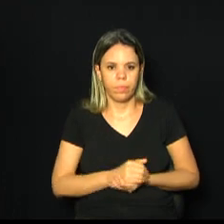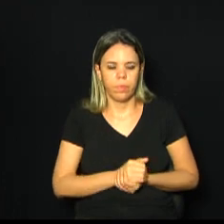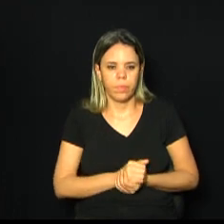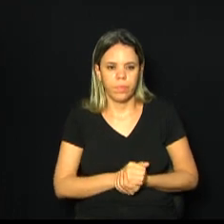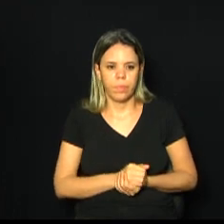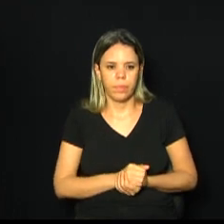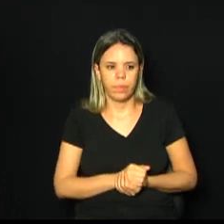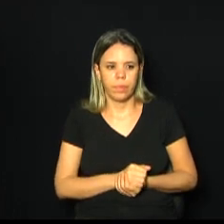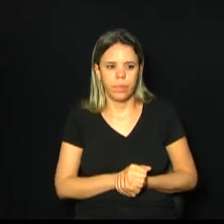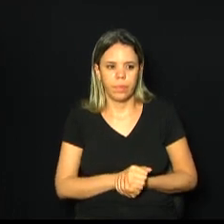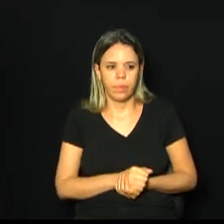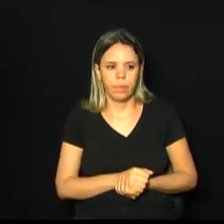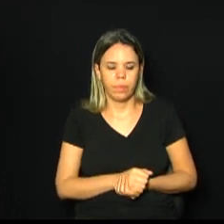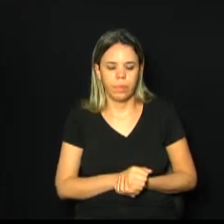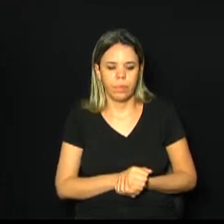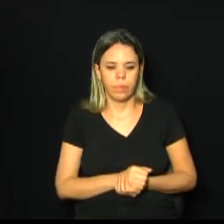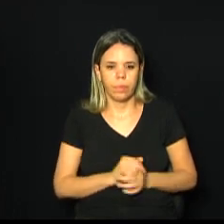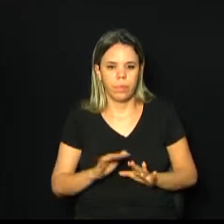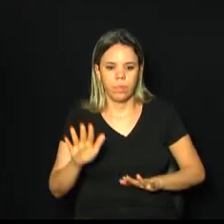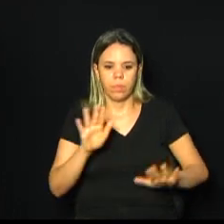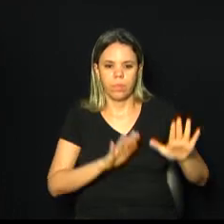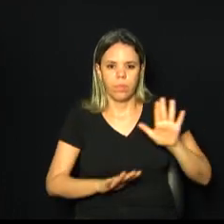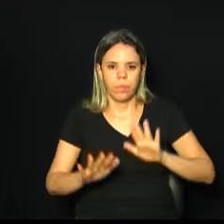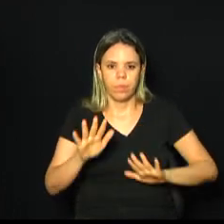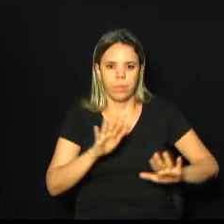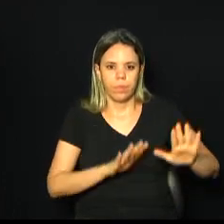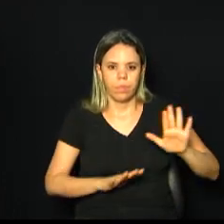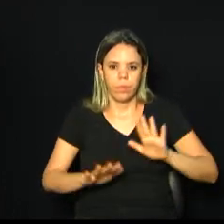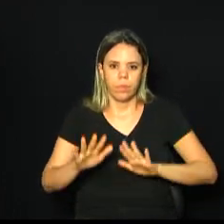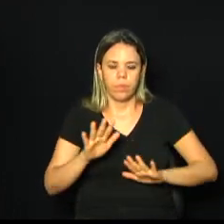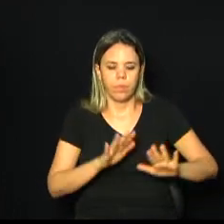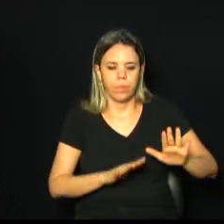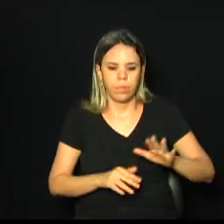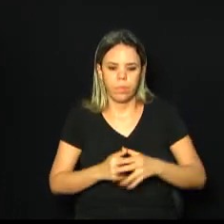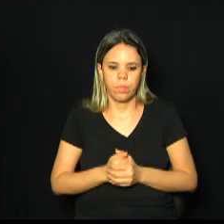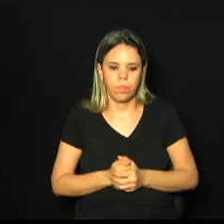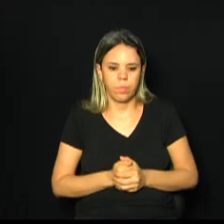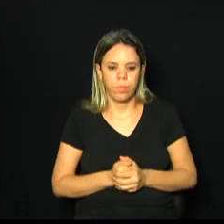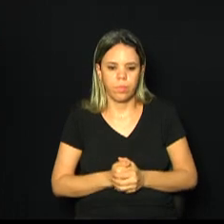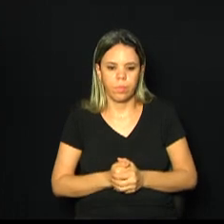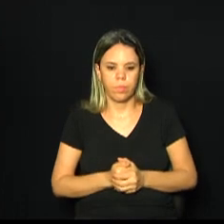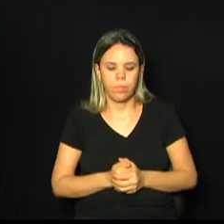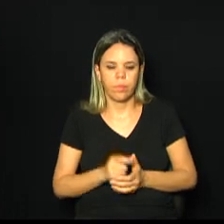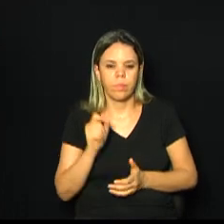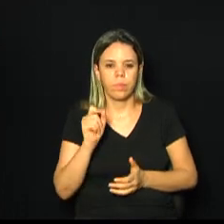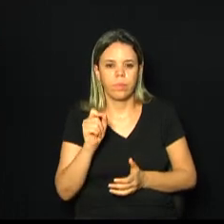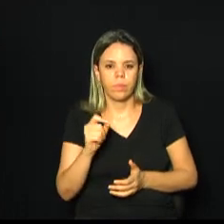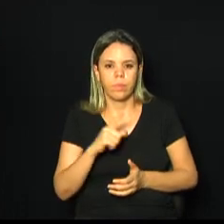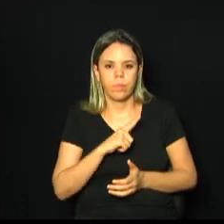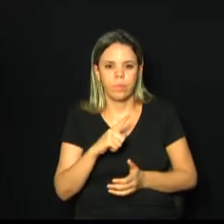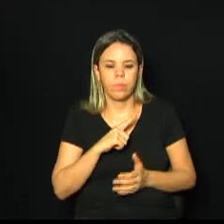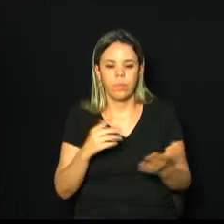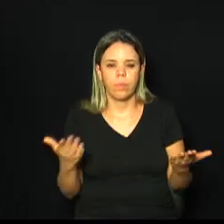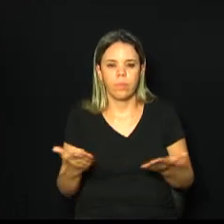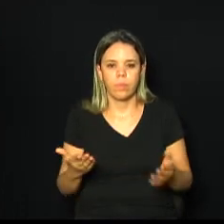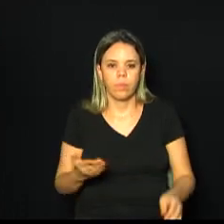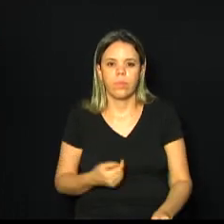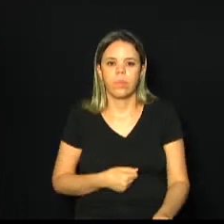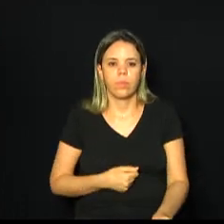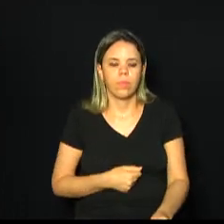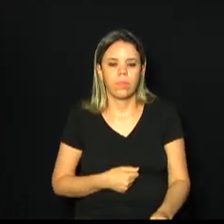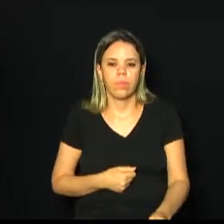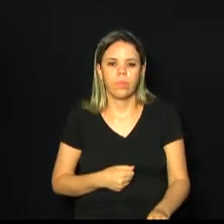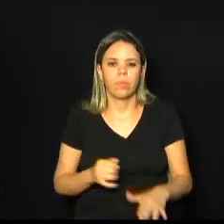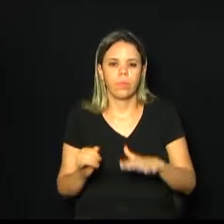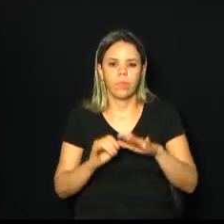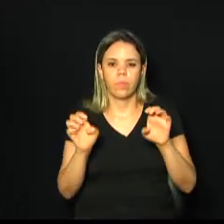Então, todos esses cuidados têm que ser tomados. E quem tem, hoje em dia, uma